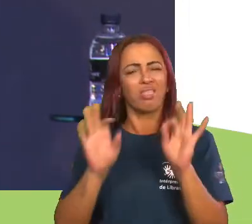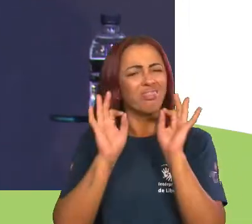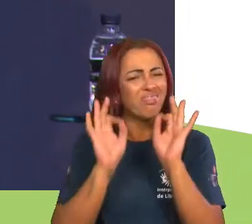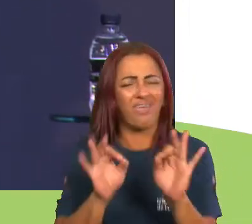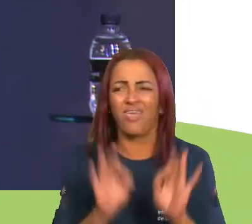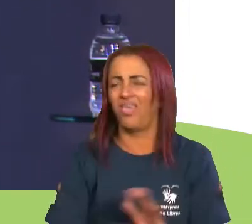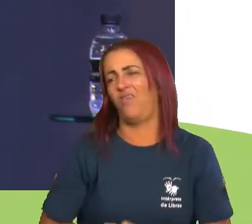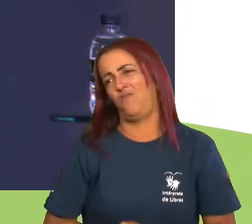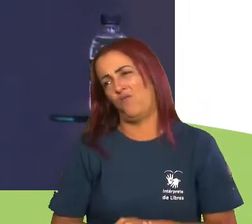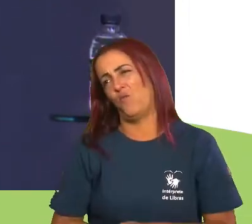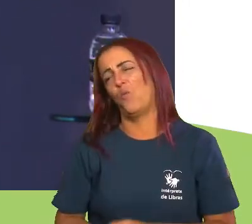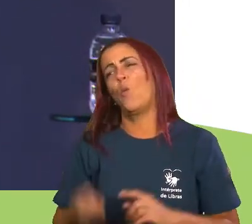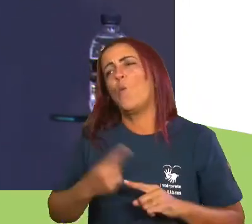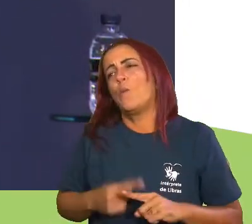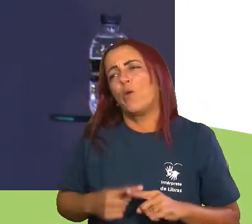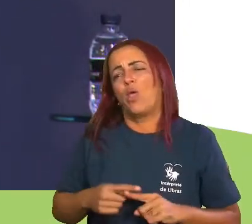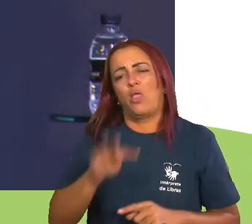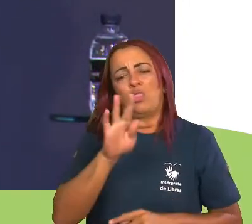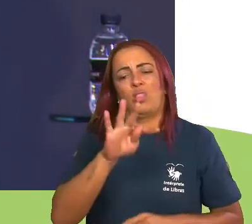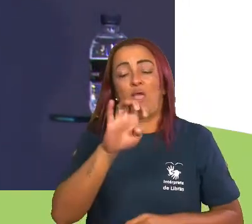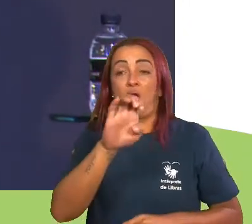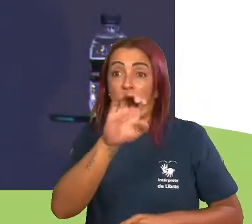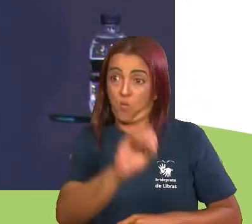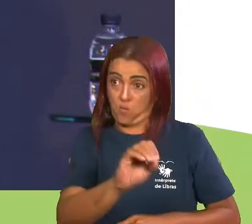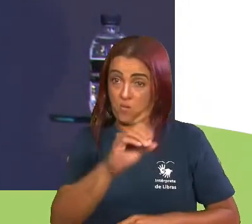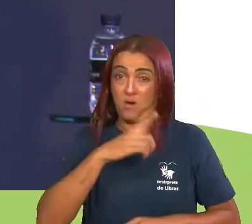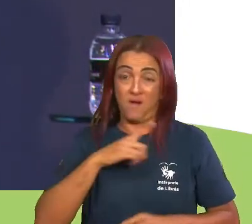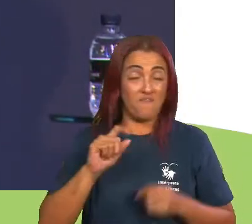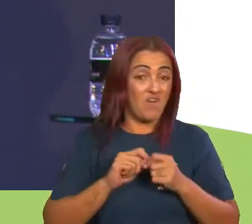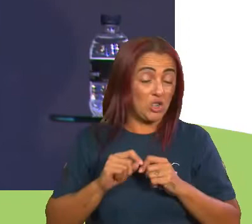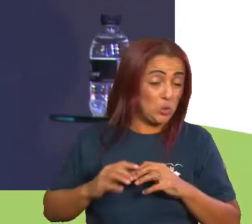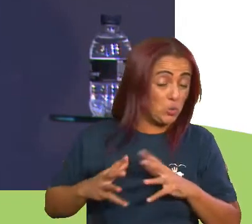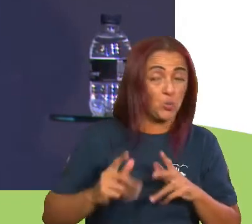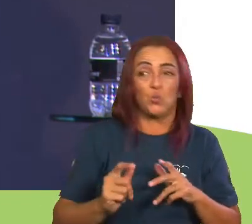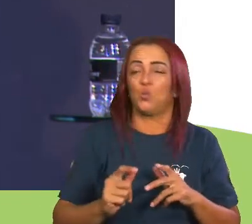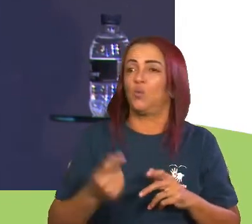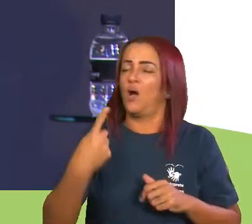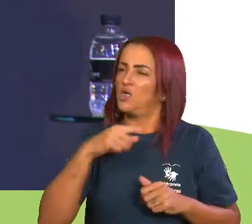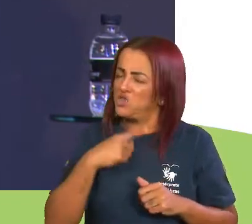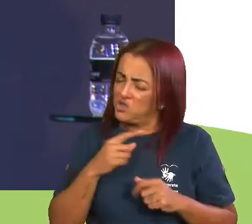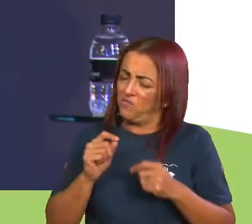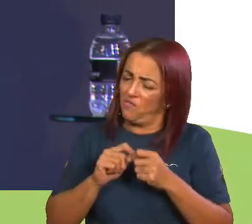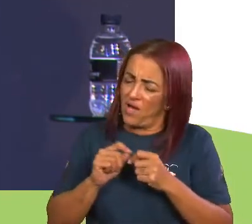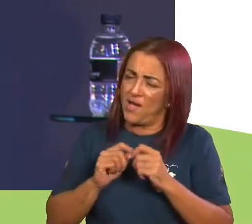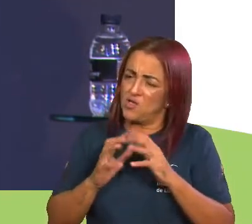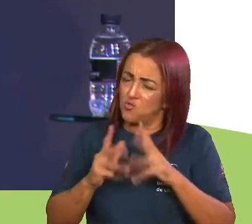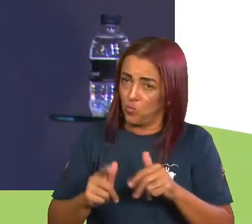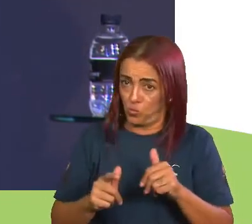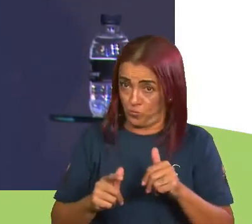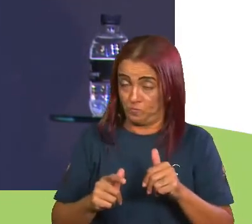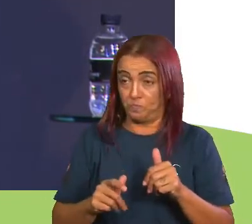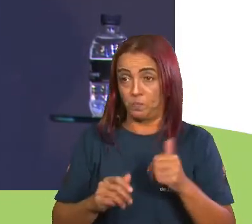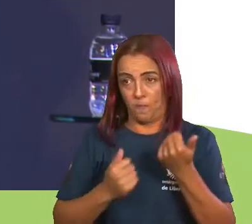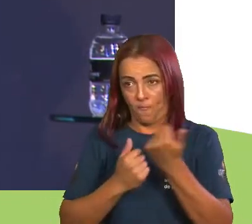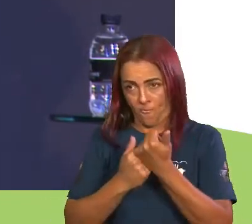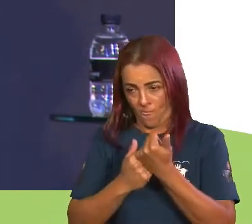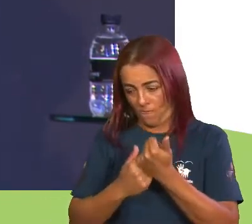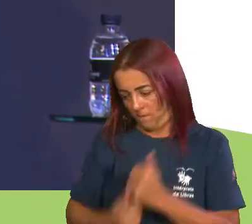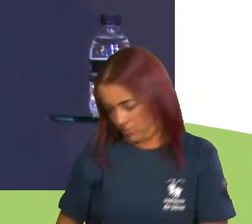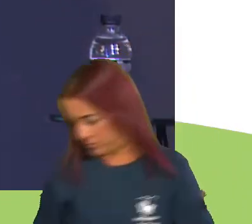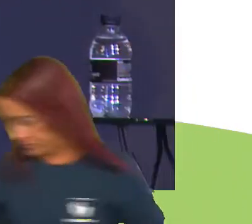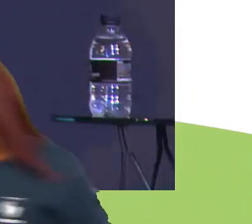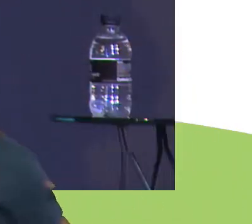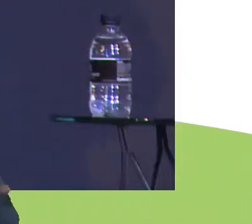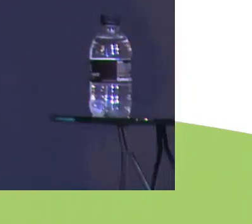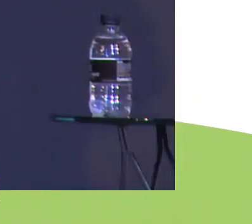terrível, porque o Theo faz tudo ali, a gente, todo mundo ali, num trabalho